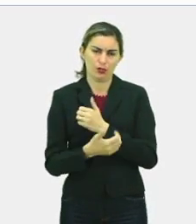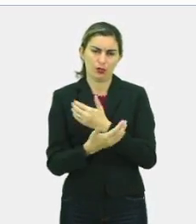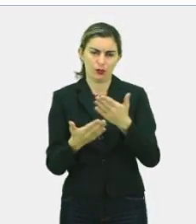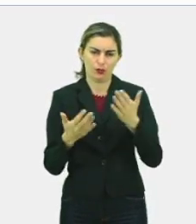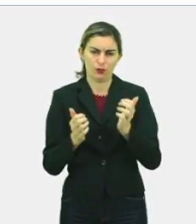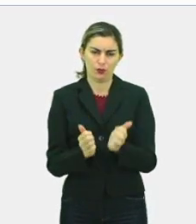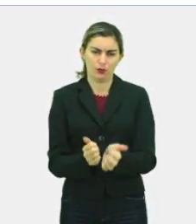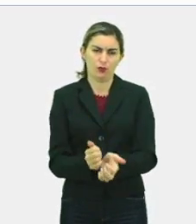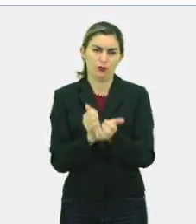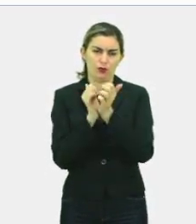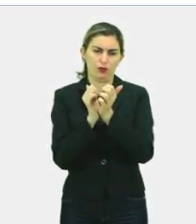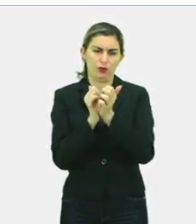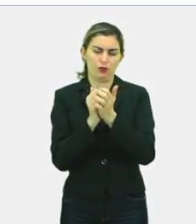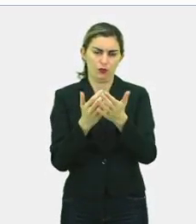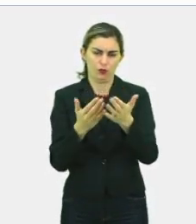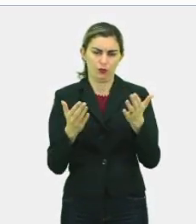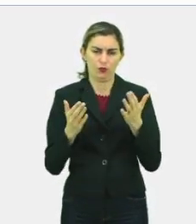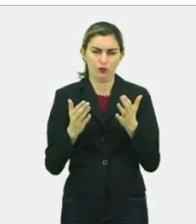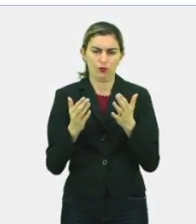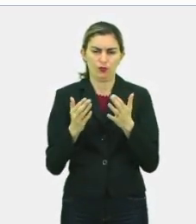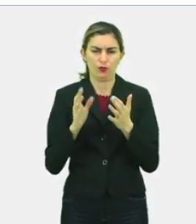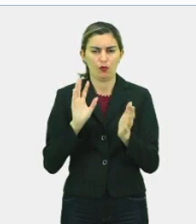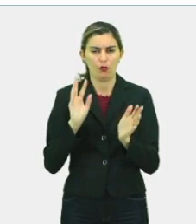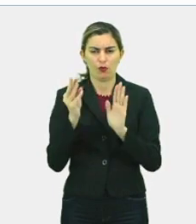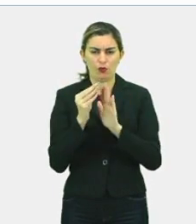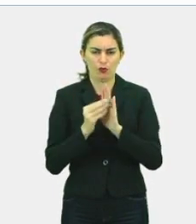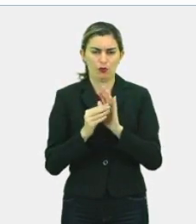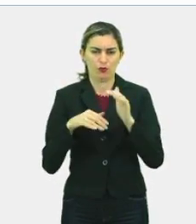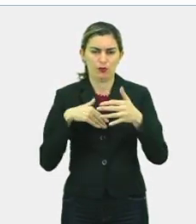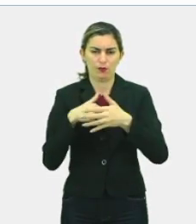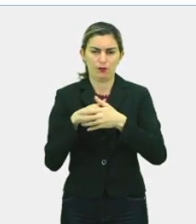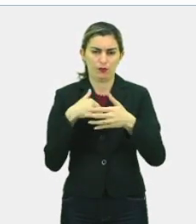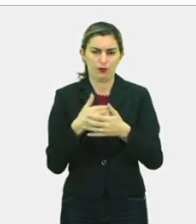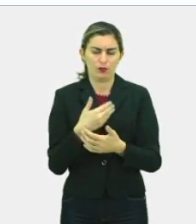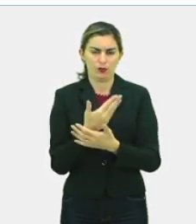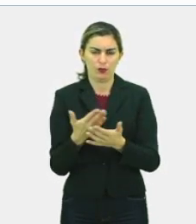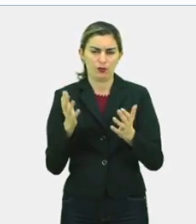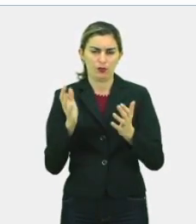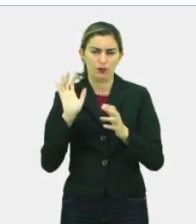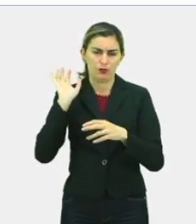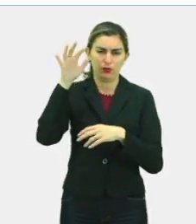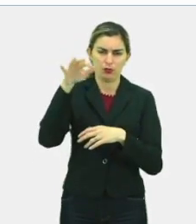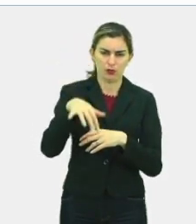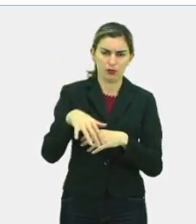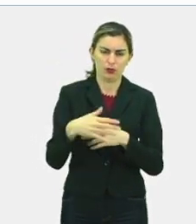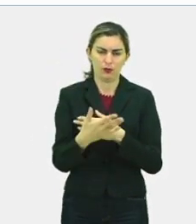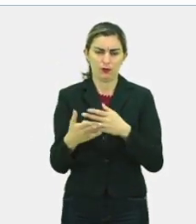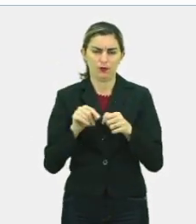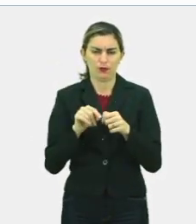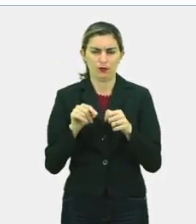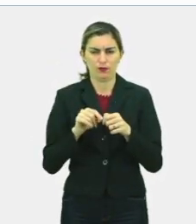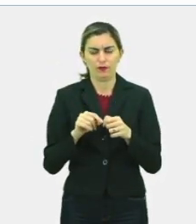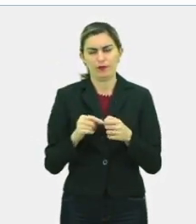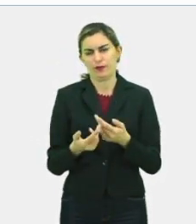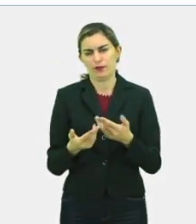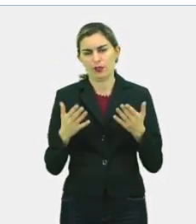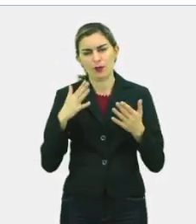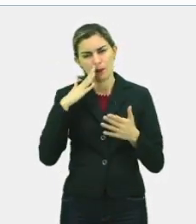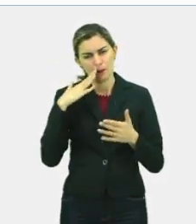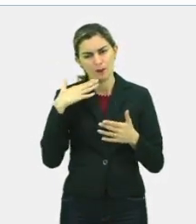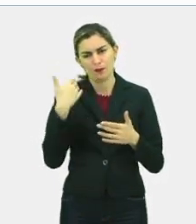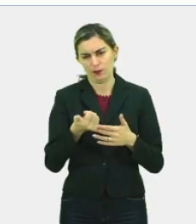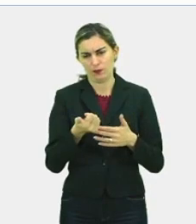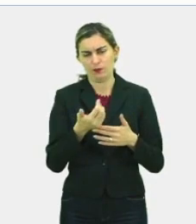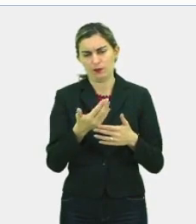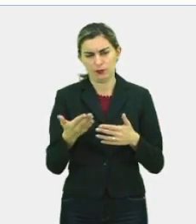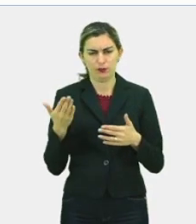na posição de levantador, tá? É o ato de colocar a bola para o alto para que possa ser realizado o ataque da